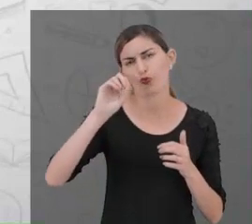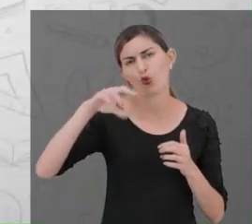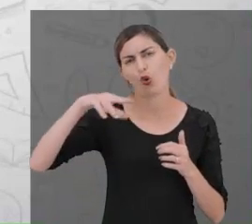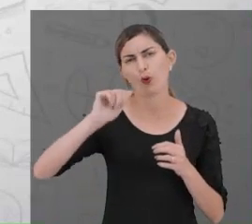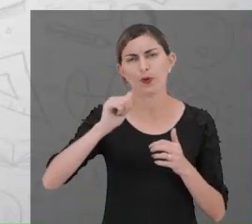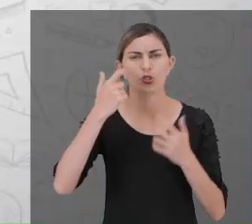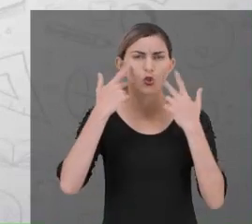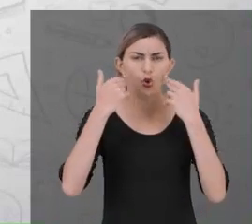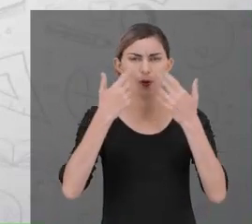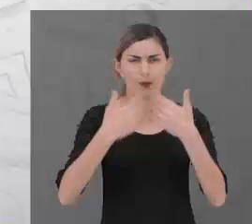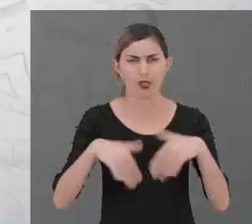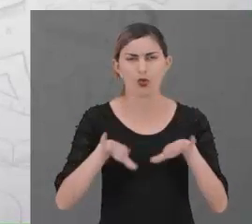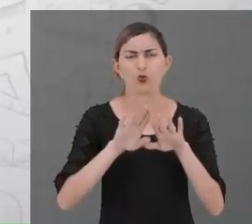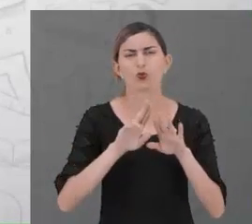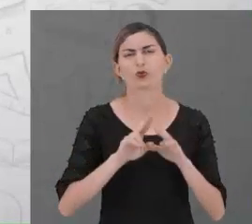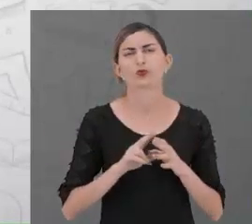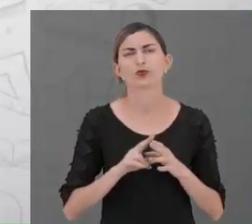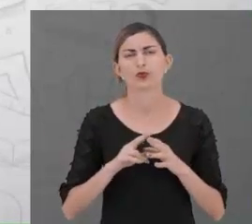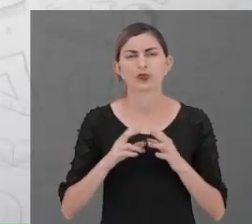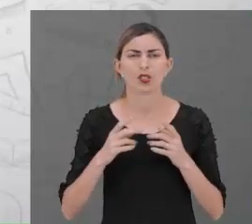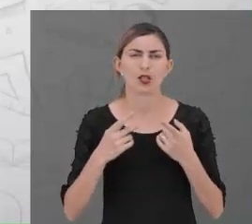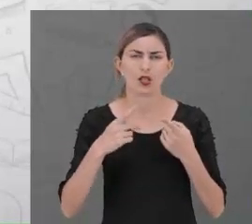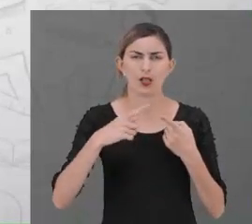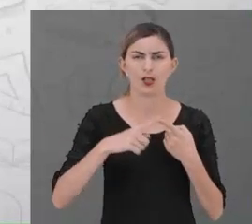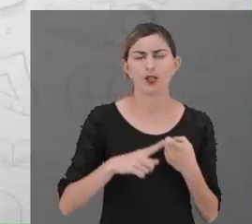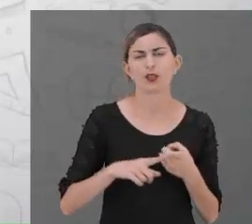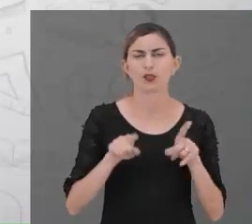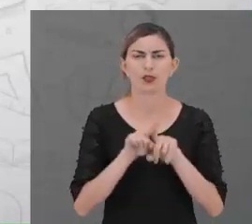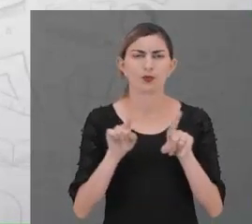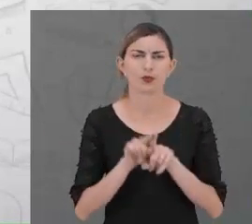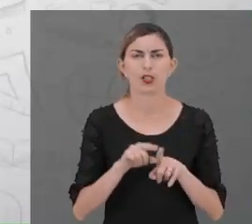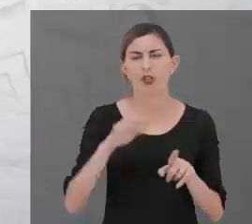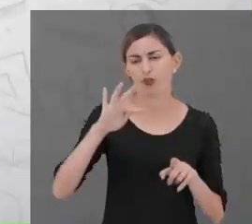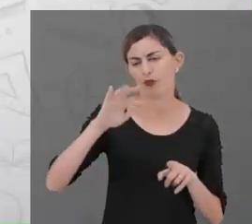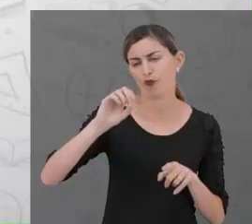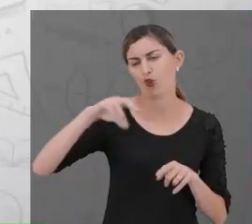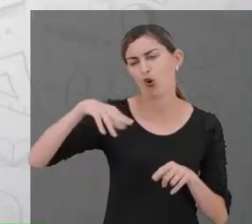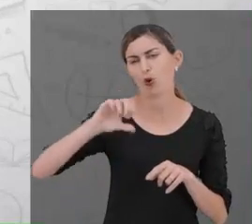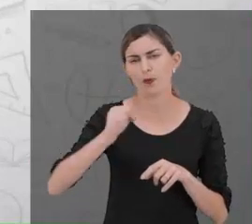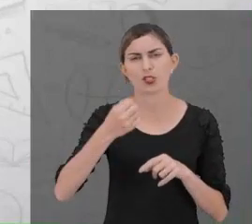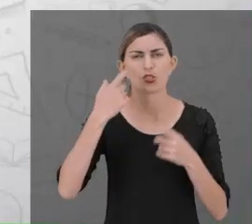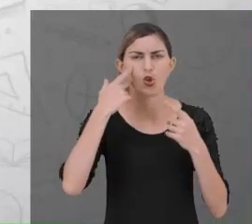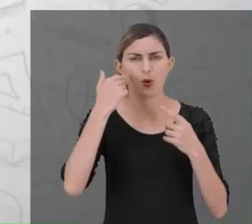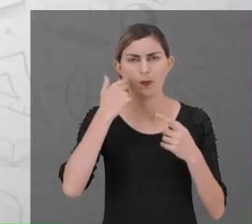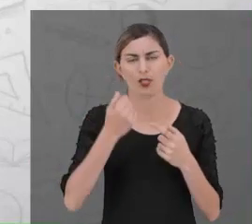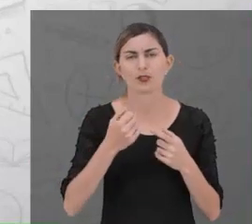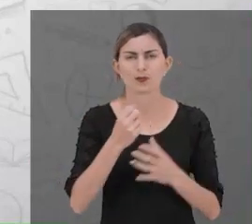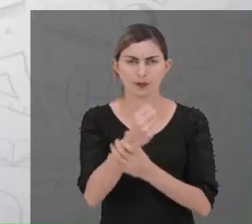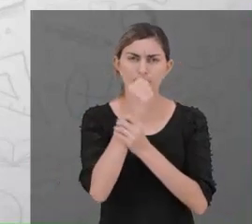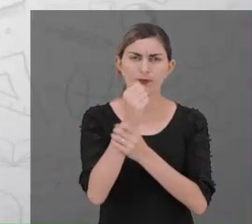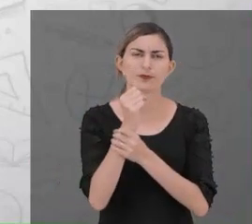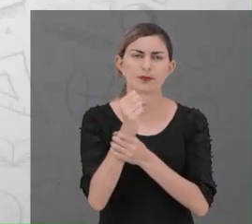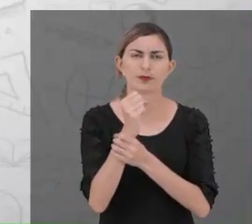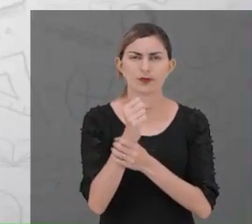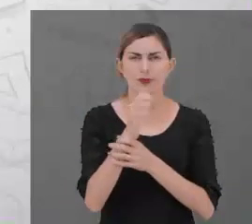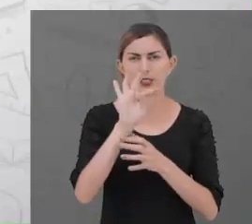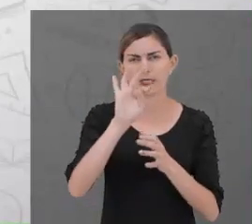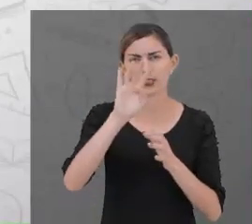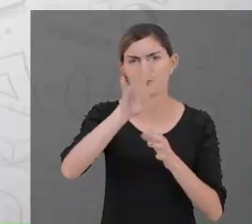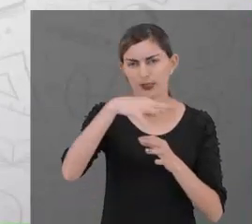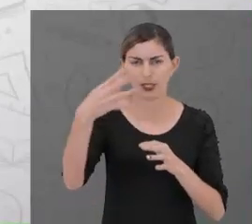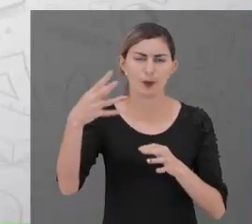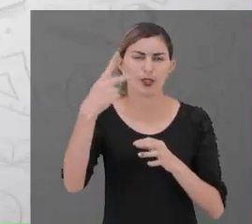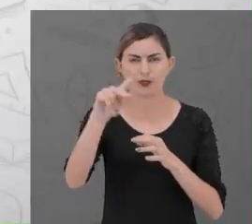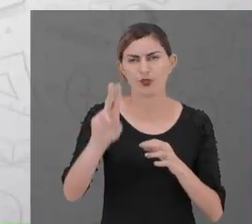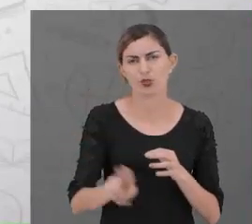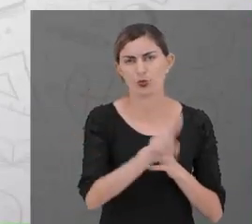uma outra forma normal, que é chamada de Boyce e Codd, e essas formas normais elas garantem que